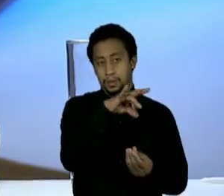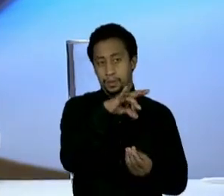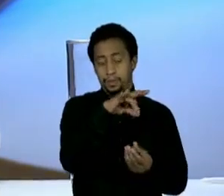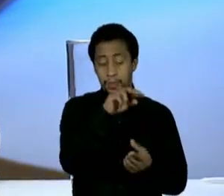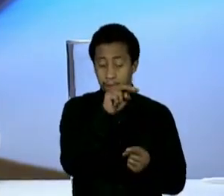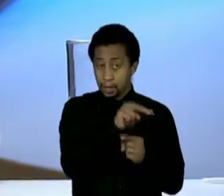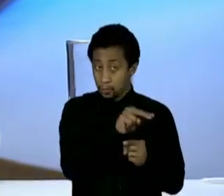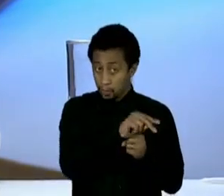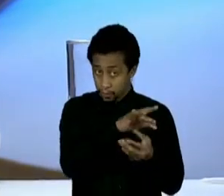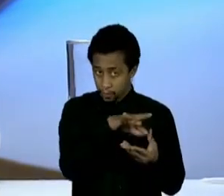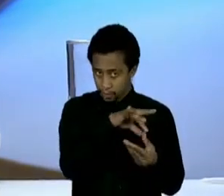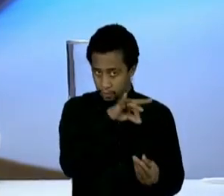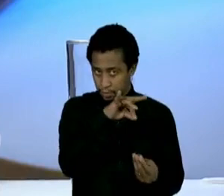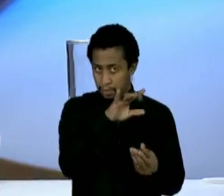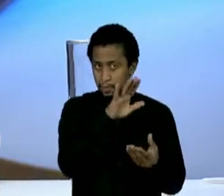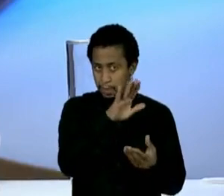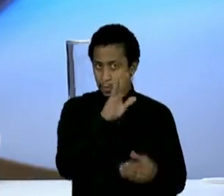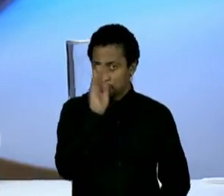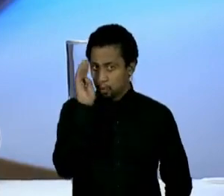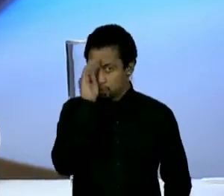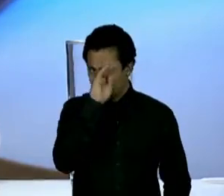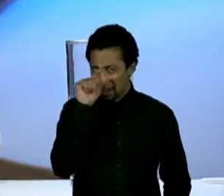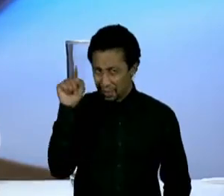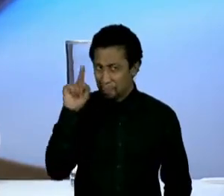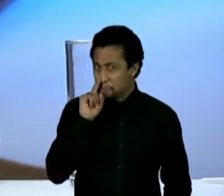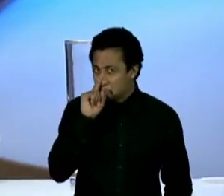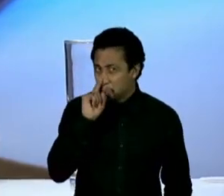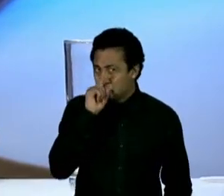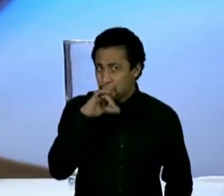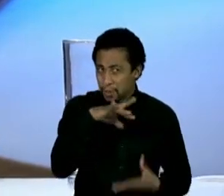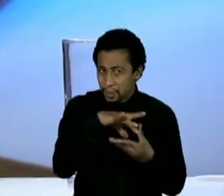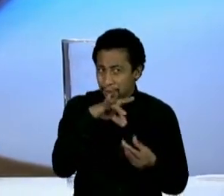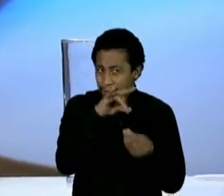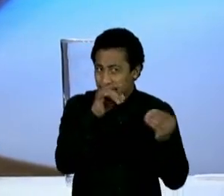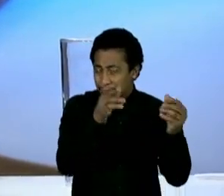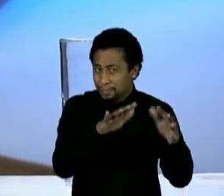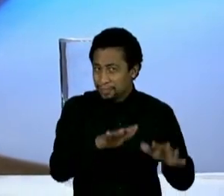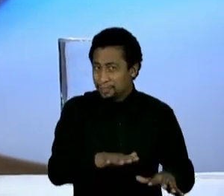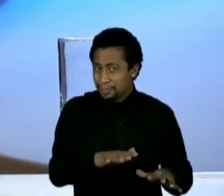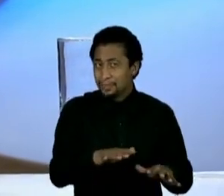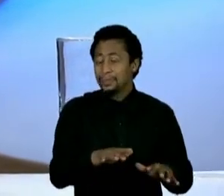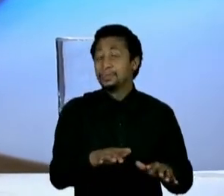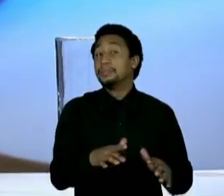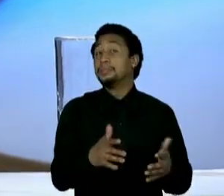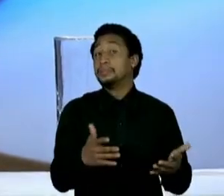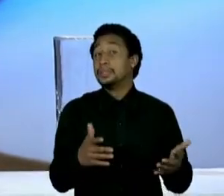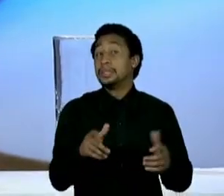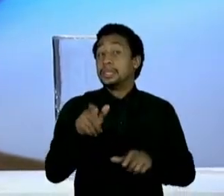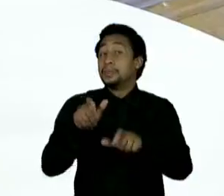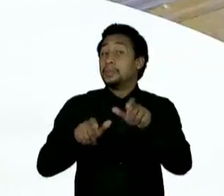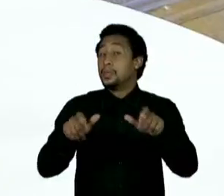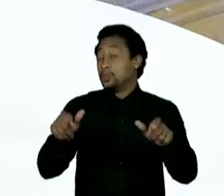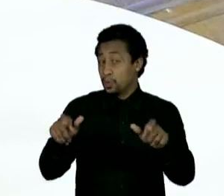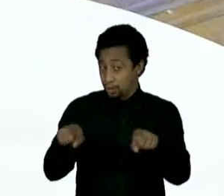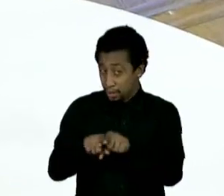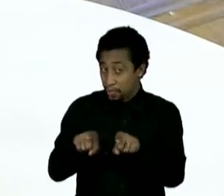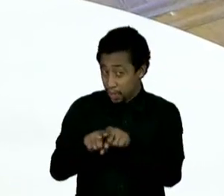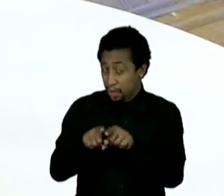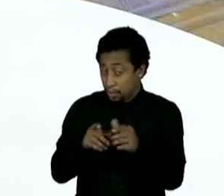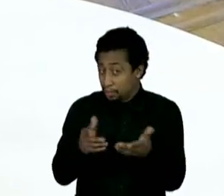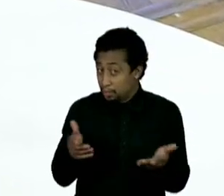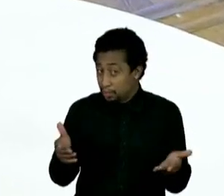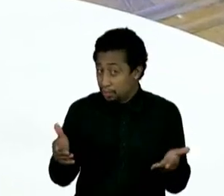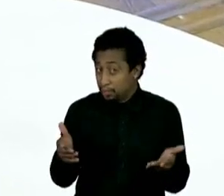o rito democrático corre risco com o bolsonaro como dizem diversas pessoas da sua aliança acredito várias